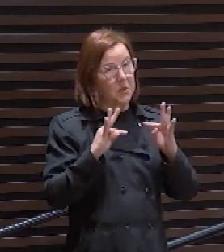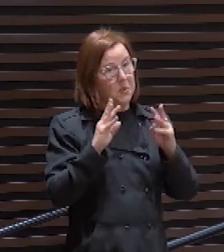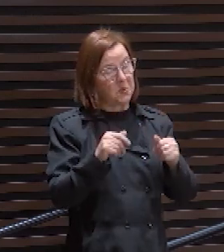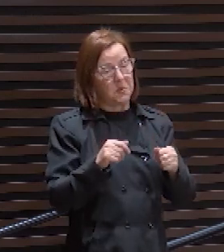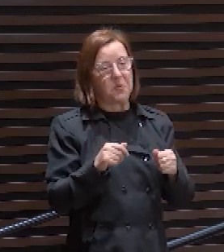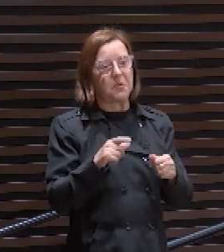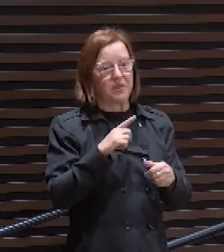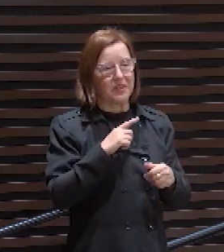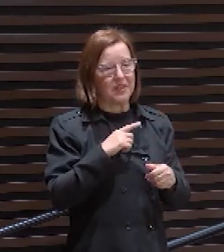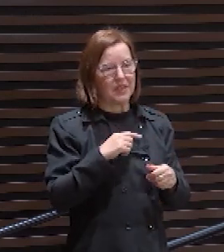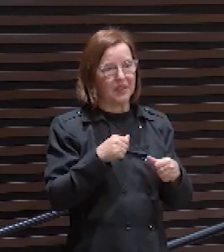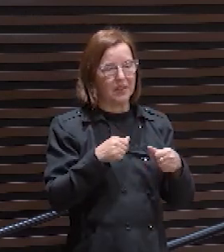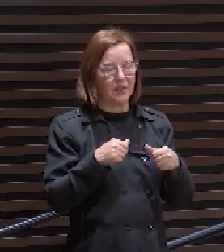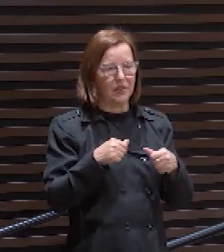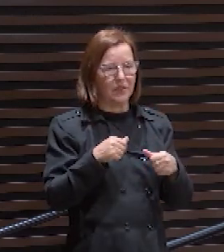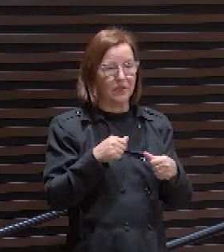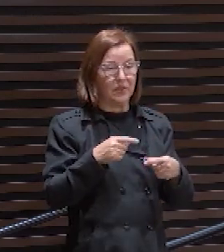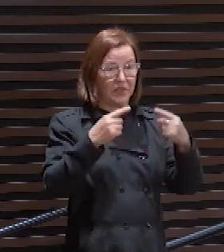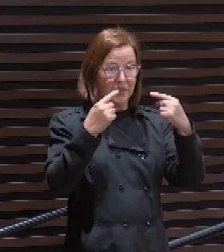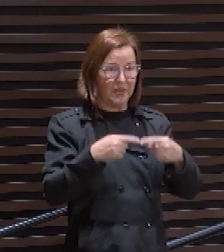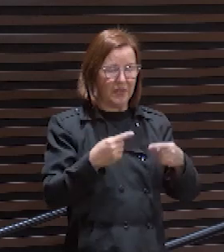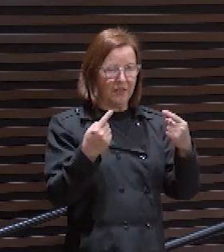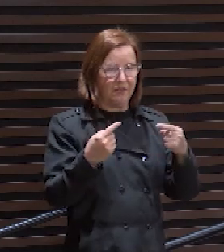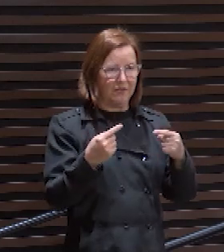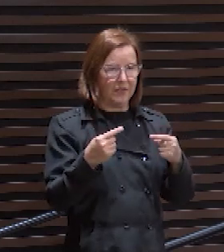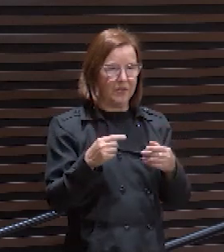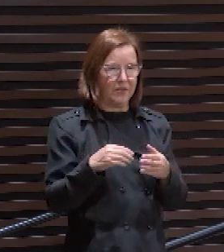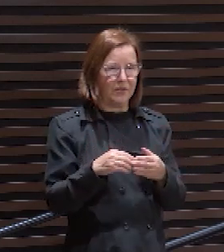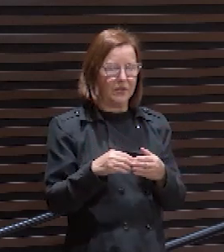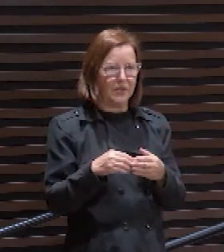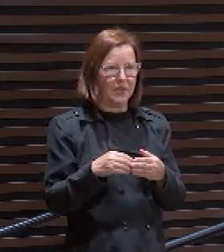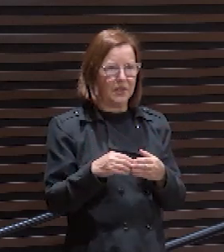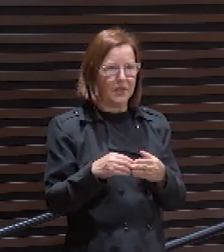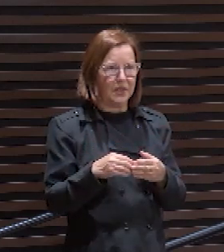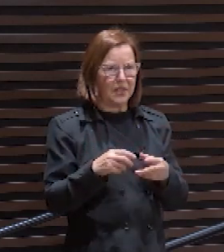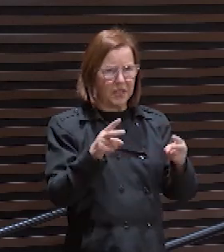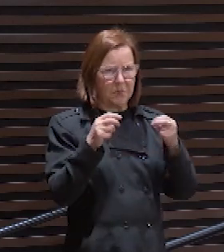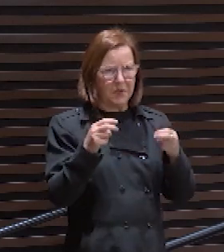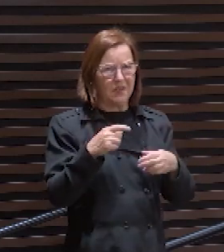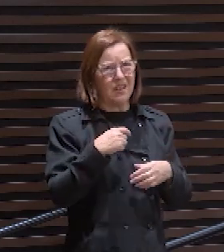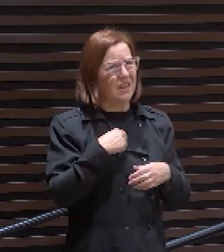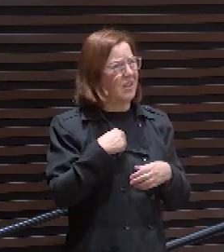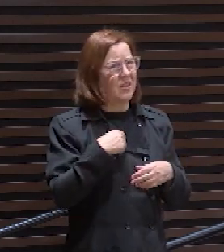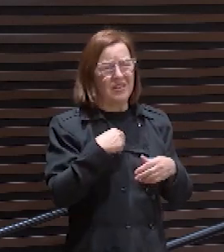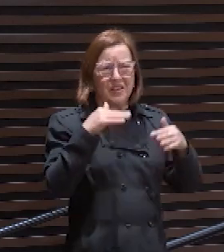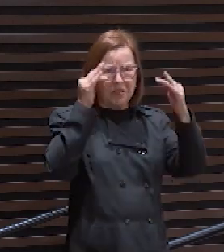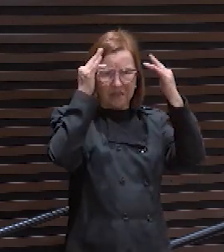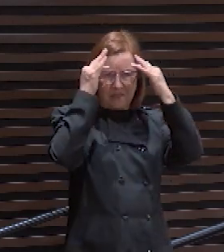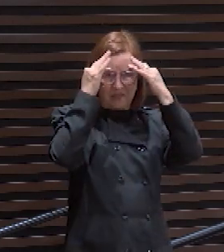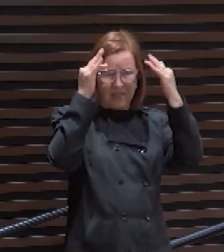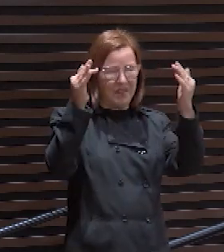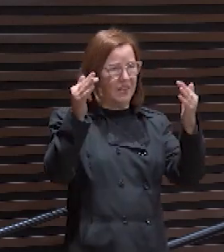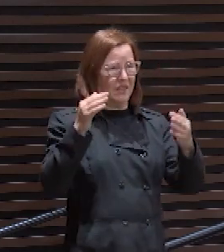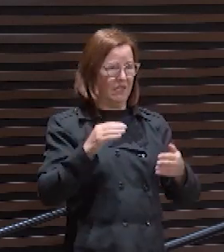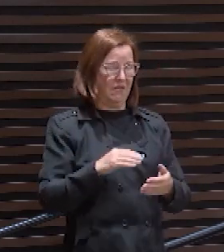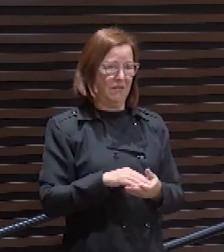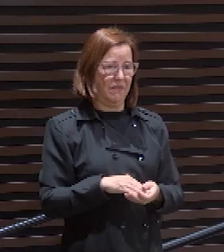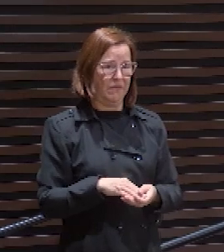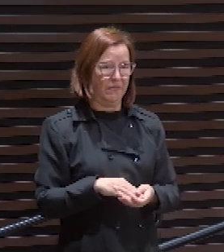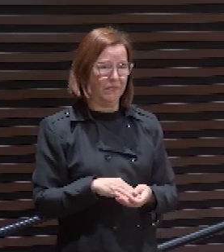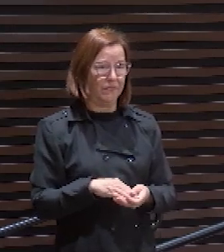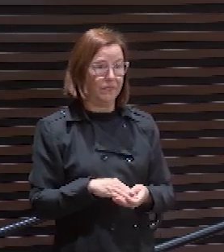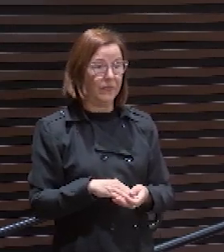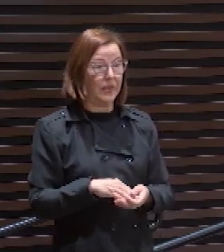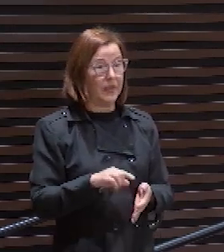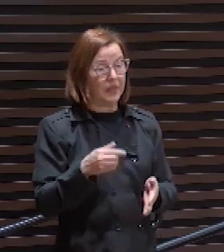todos, de se enxergarem como sendo infiéis, até a pequenas coisas, no ato de seguir a Jesus. E